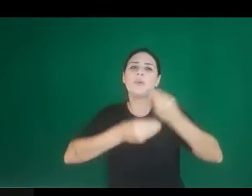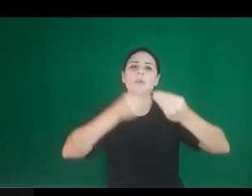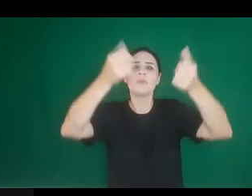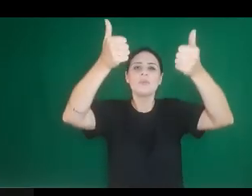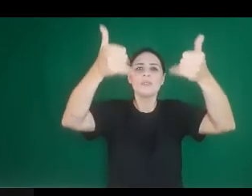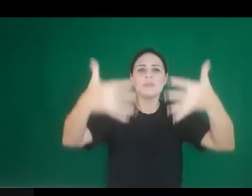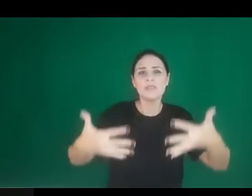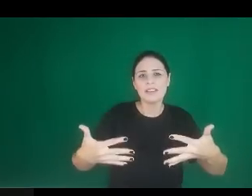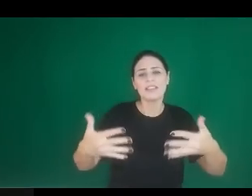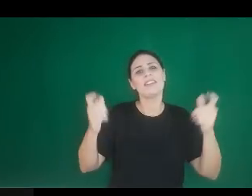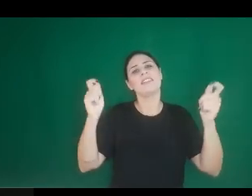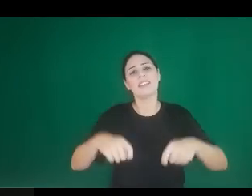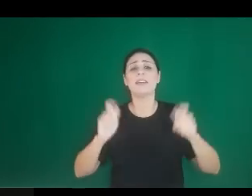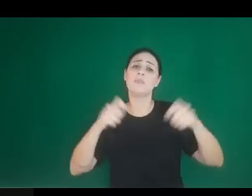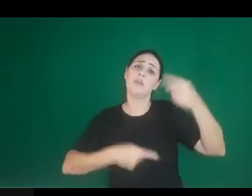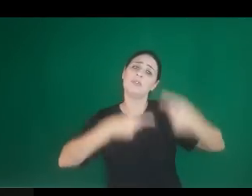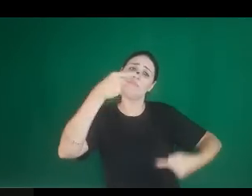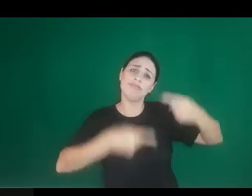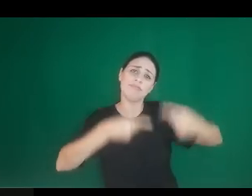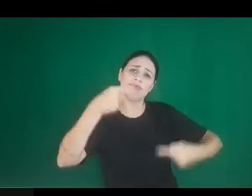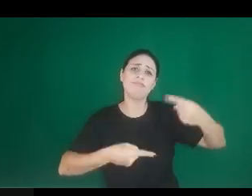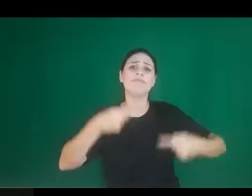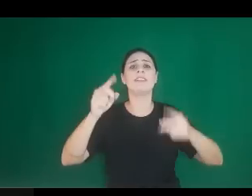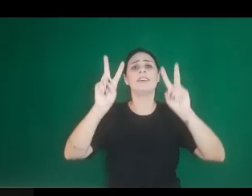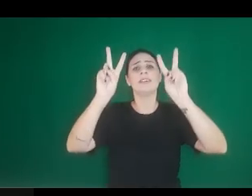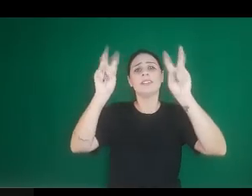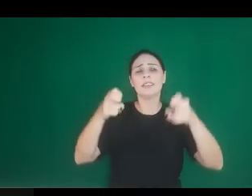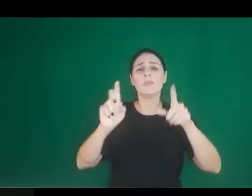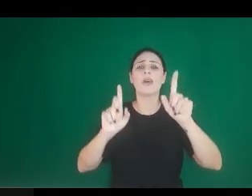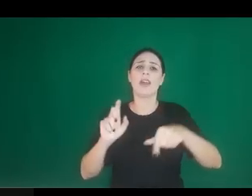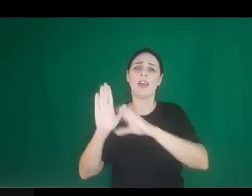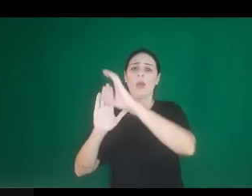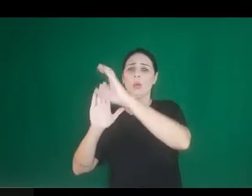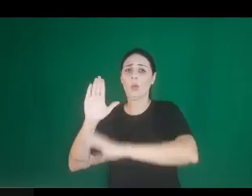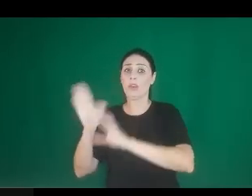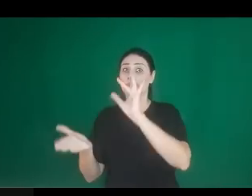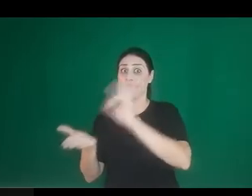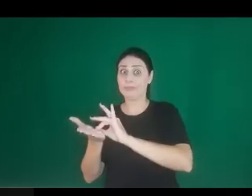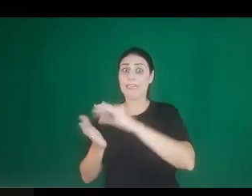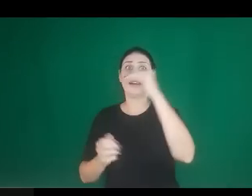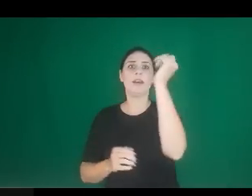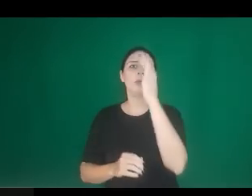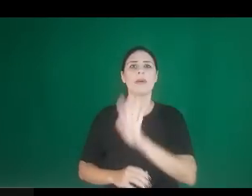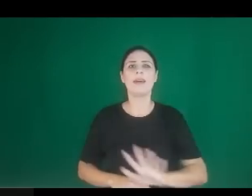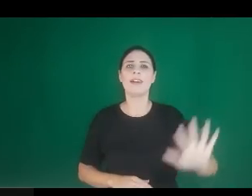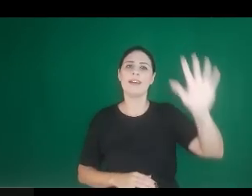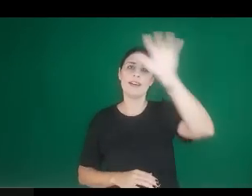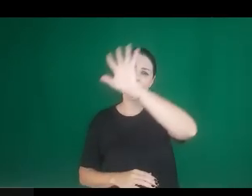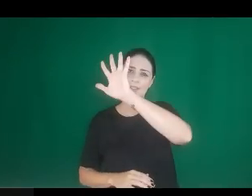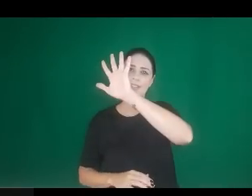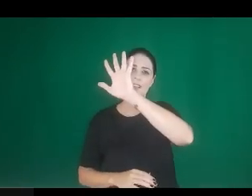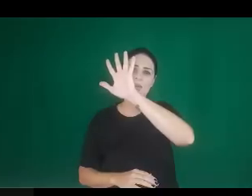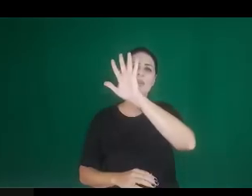abordar esse tema. Poderia ter um trabalho, uma discussão mais sobre a questão da relação entre o currículo oficial em nível